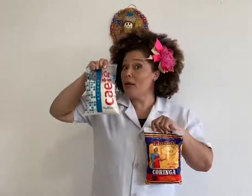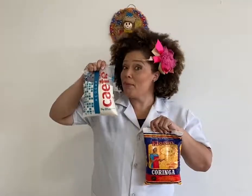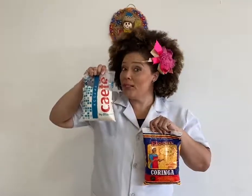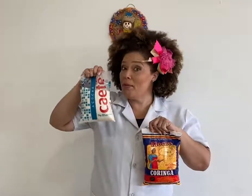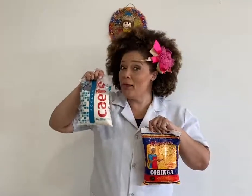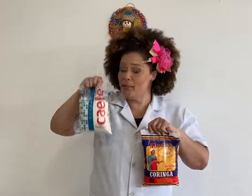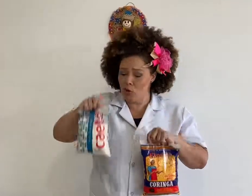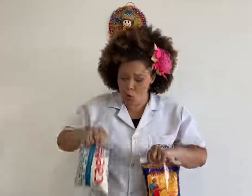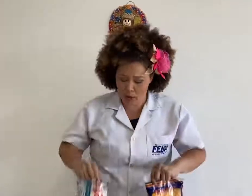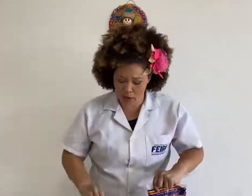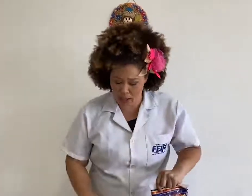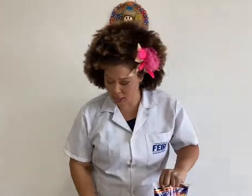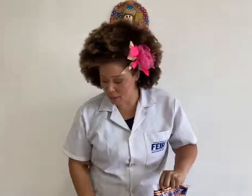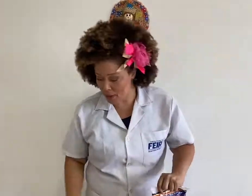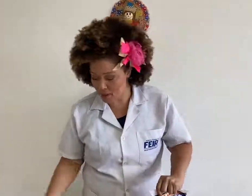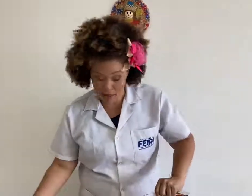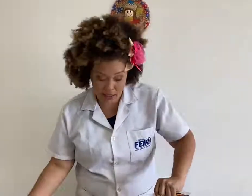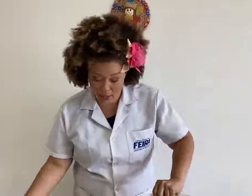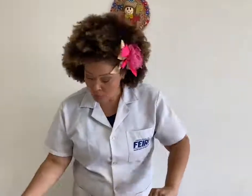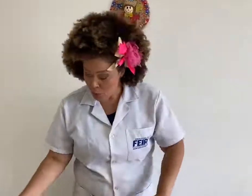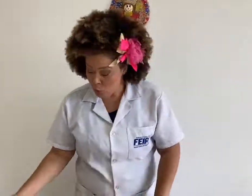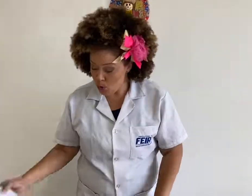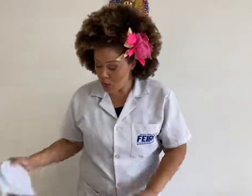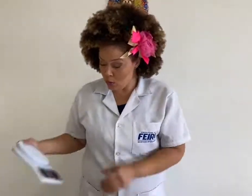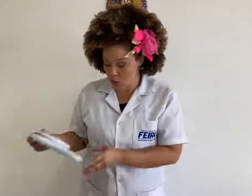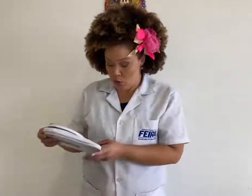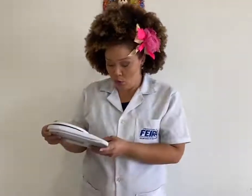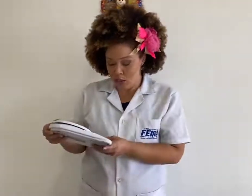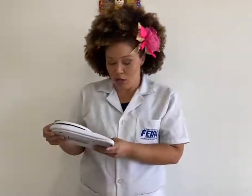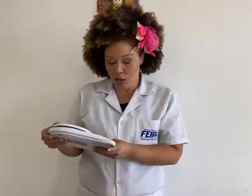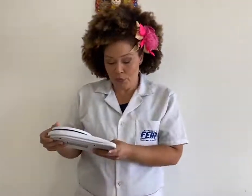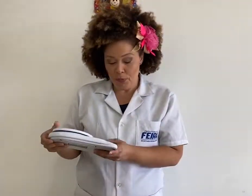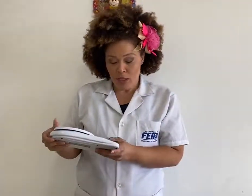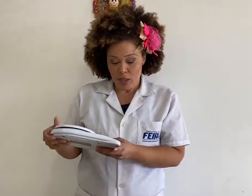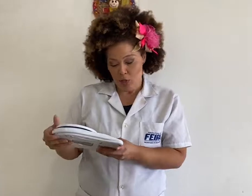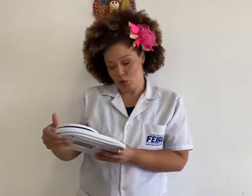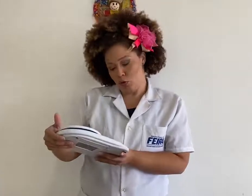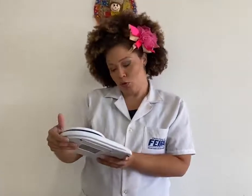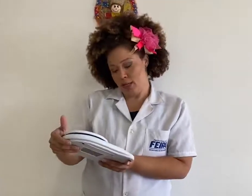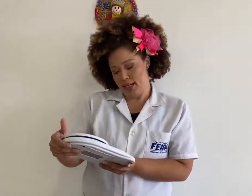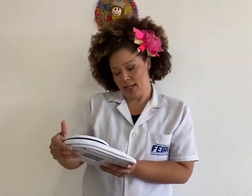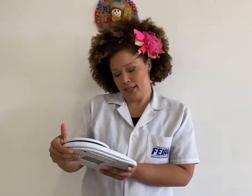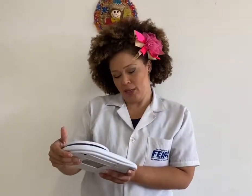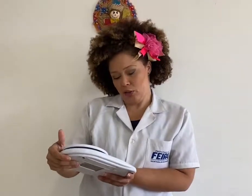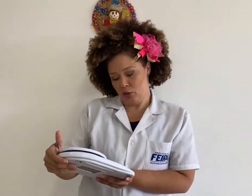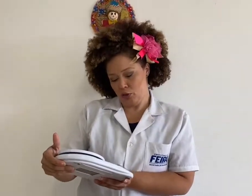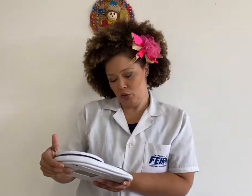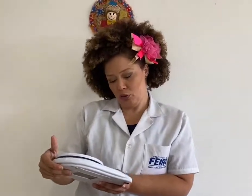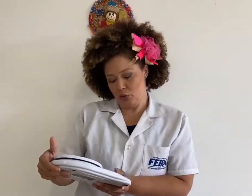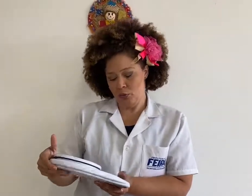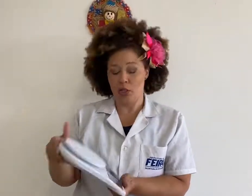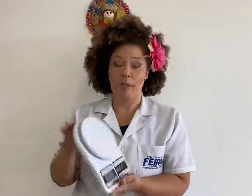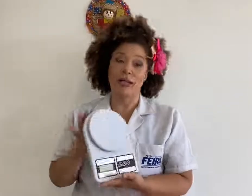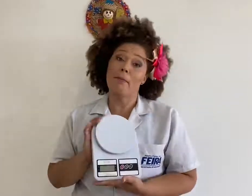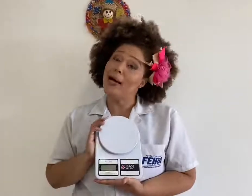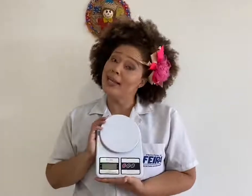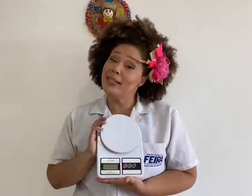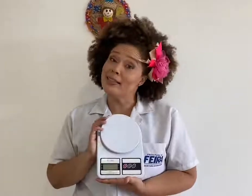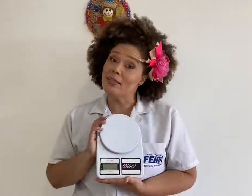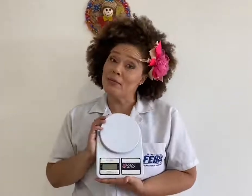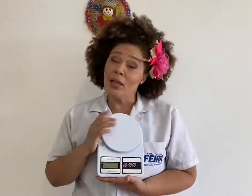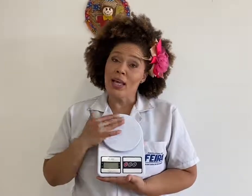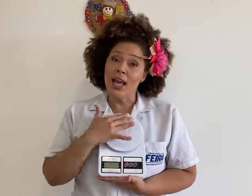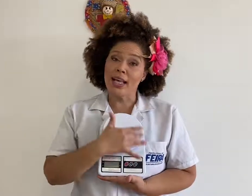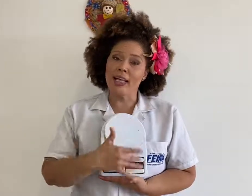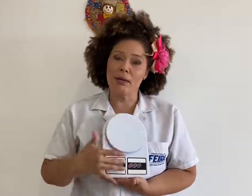aqui, ela pesa mais. E como é que eu sei que ela pesa mais? Usando uma coisa, ó, deixa eu só ligar aqui, chamada